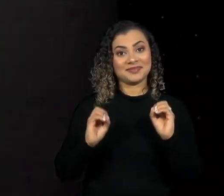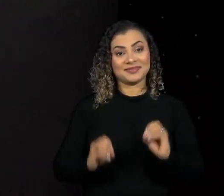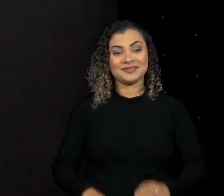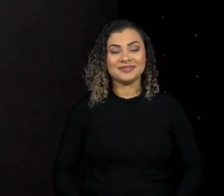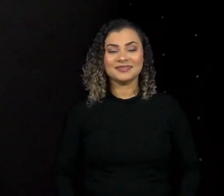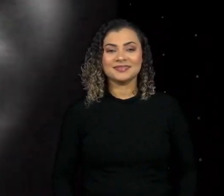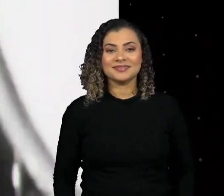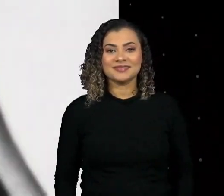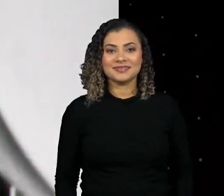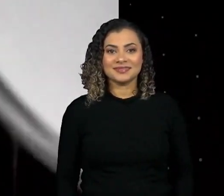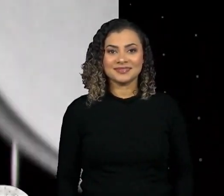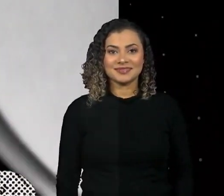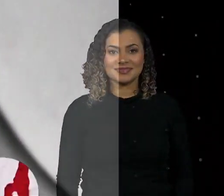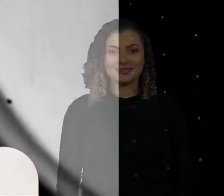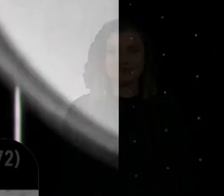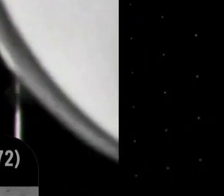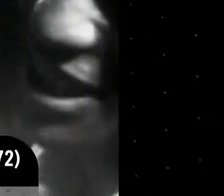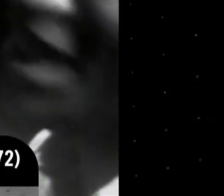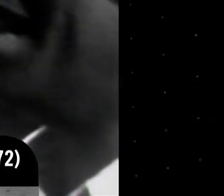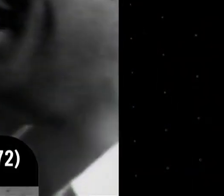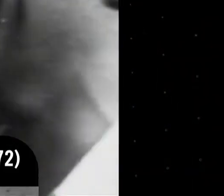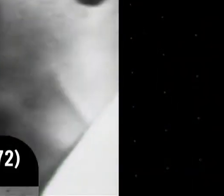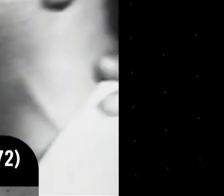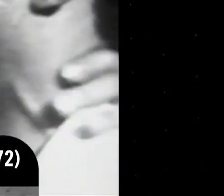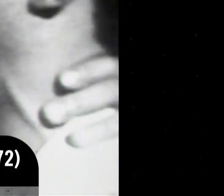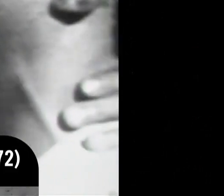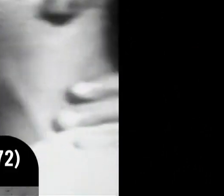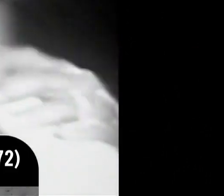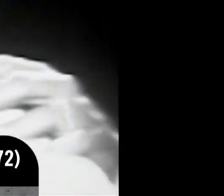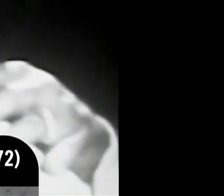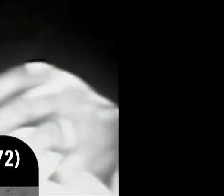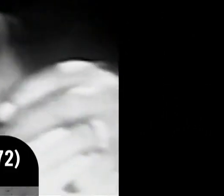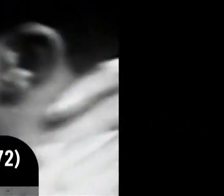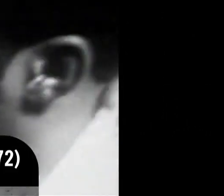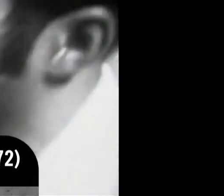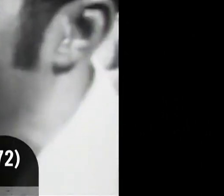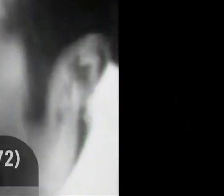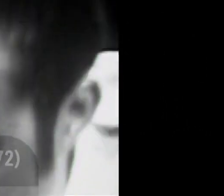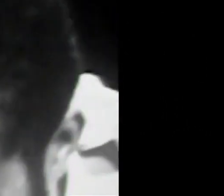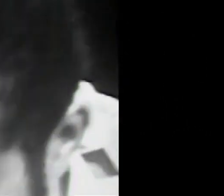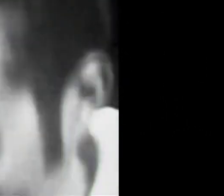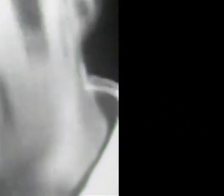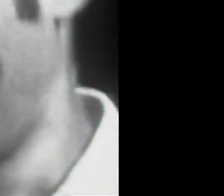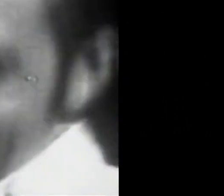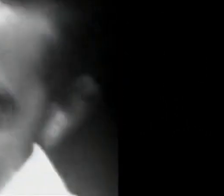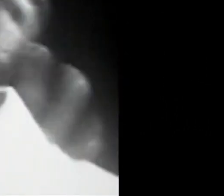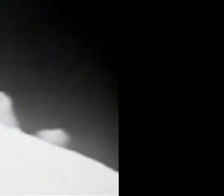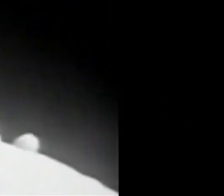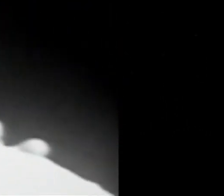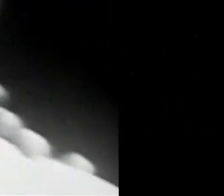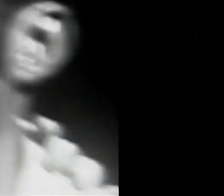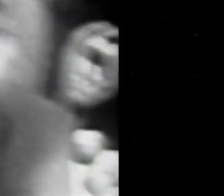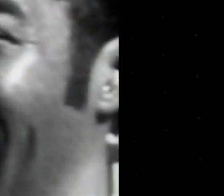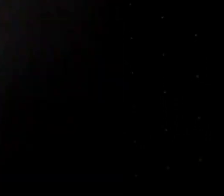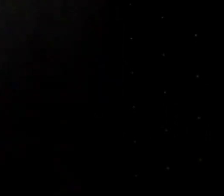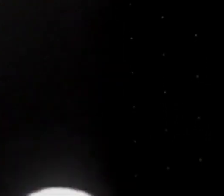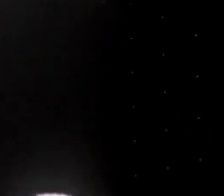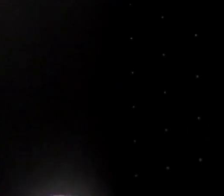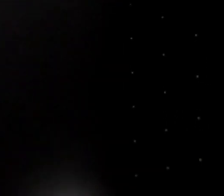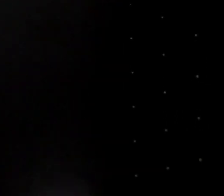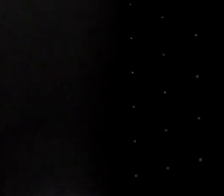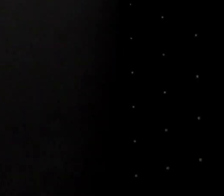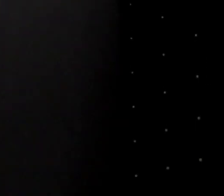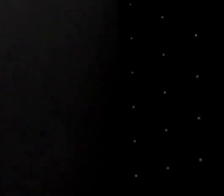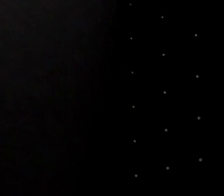feliz no amor, saúde e felicidade, pra dar e vender. Se